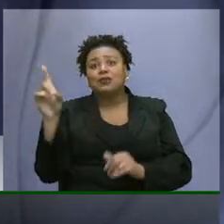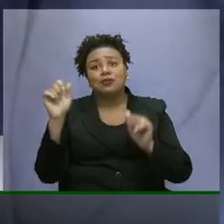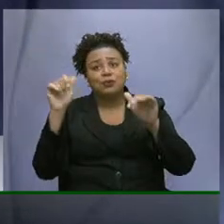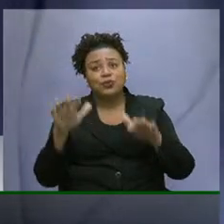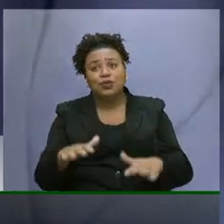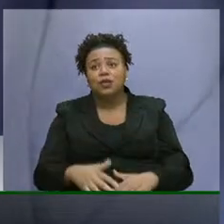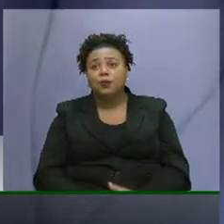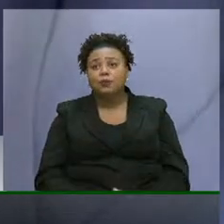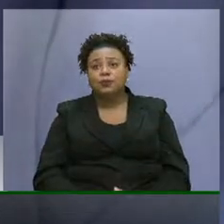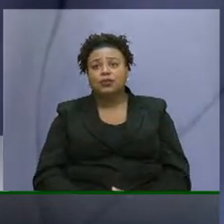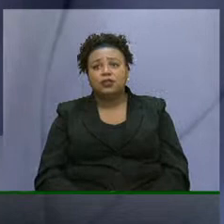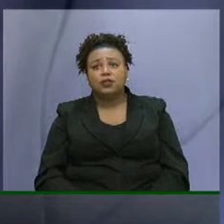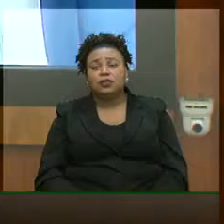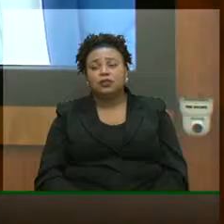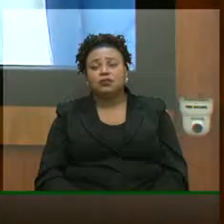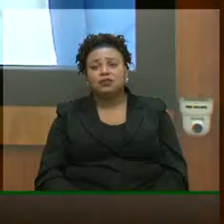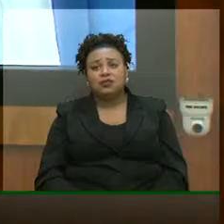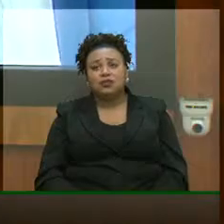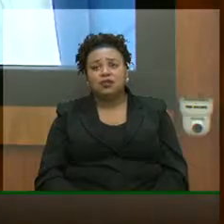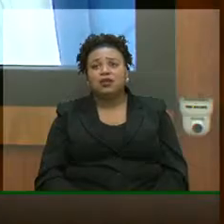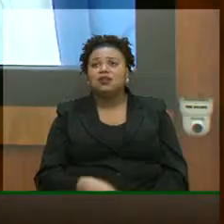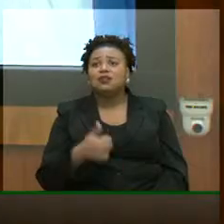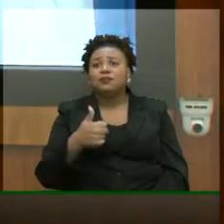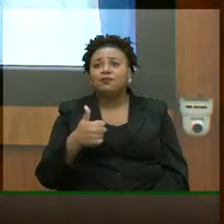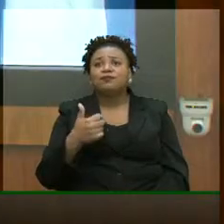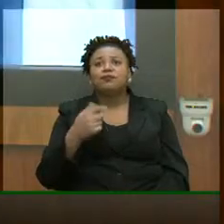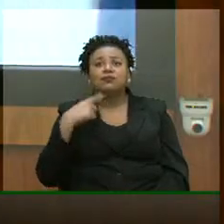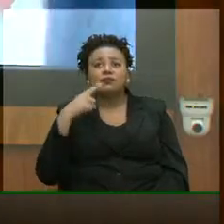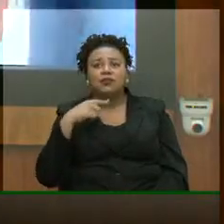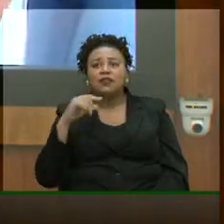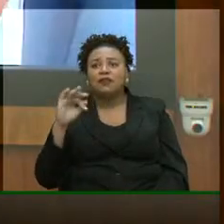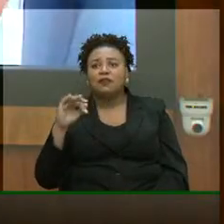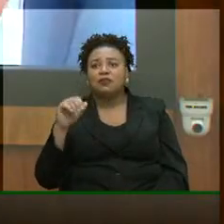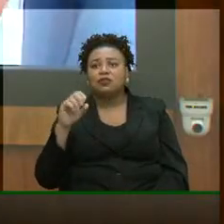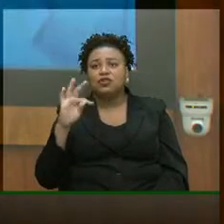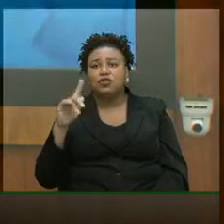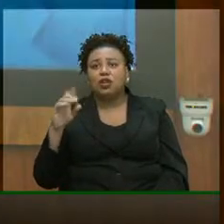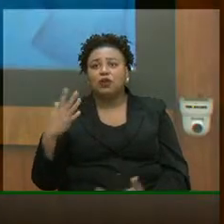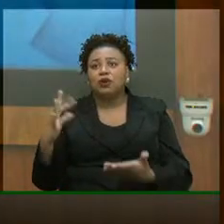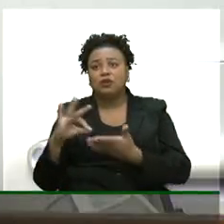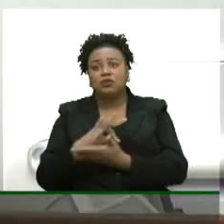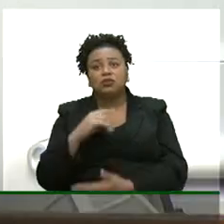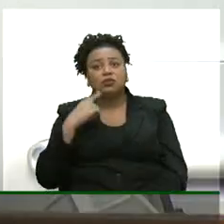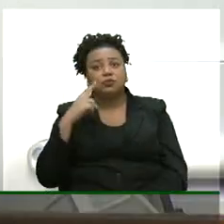todos. Ok, deputado Thiago Simon, agora inscrito o deputado Issur Kok.